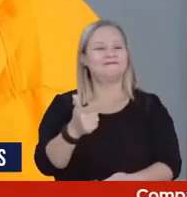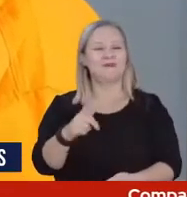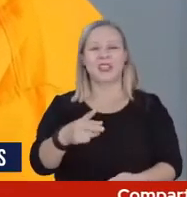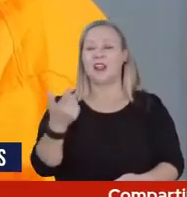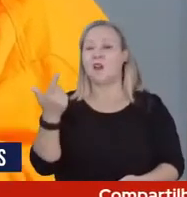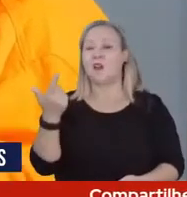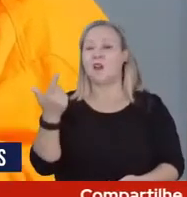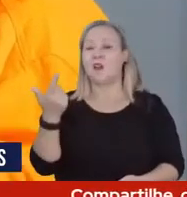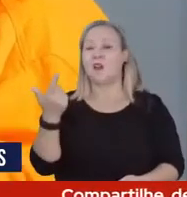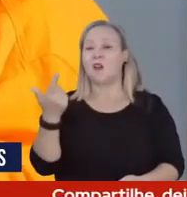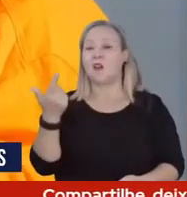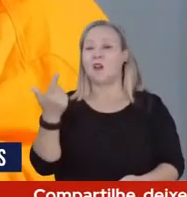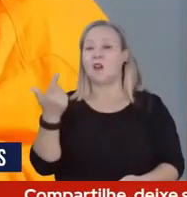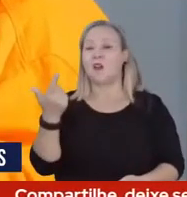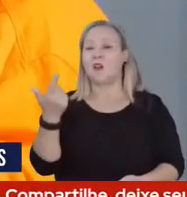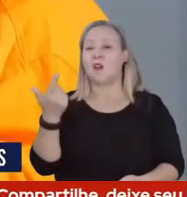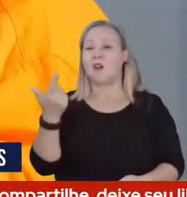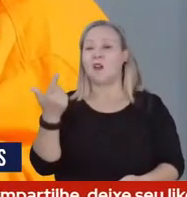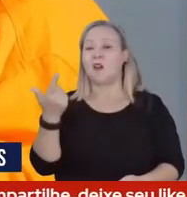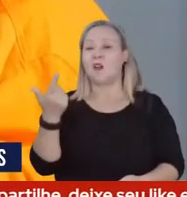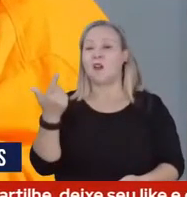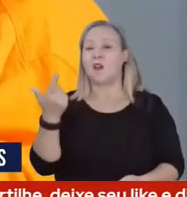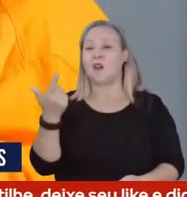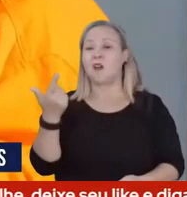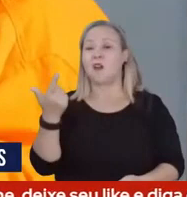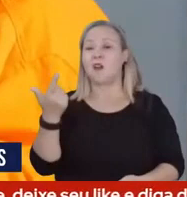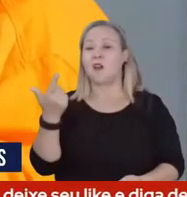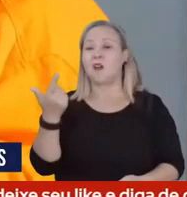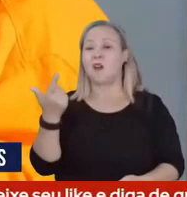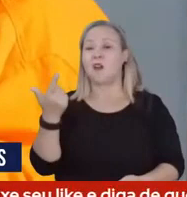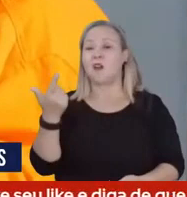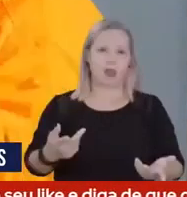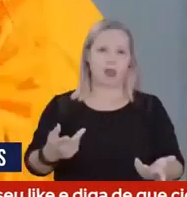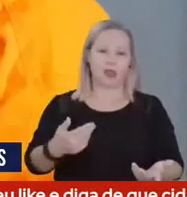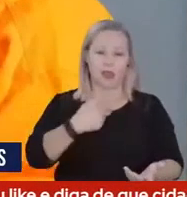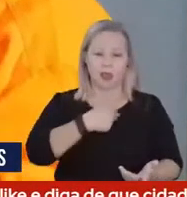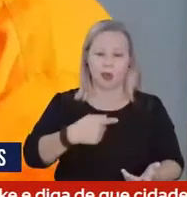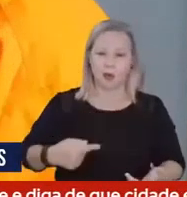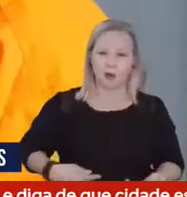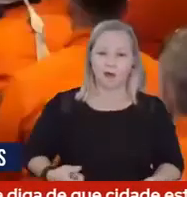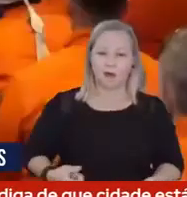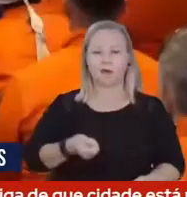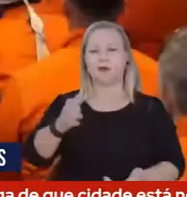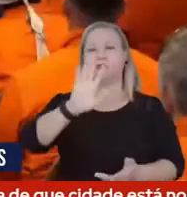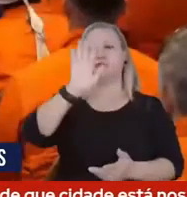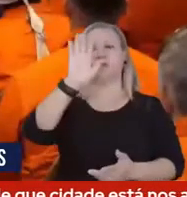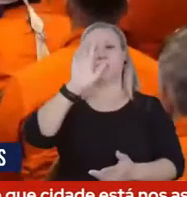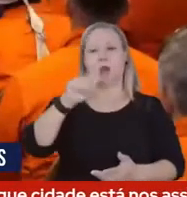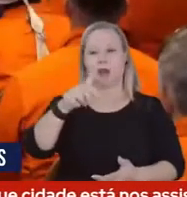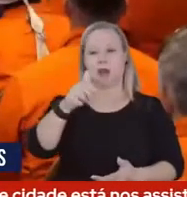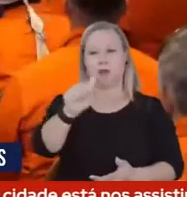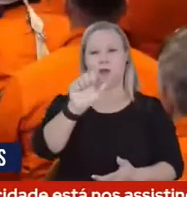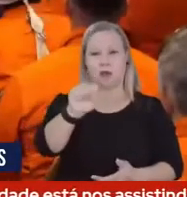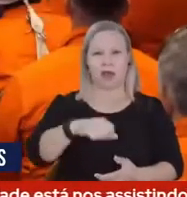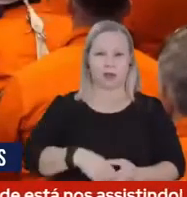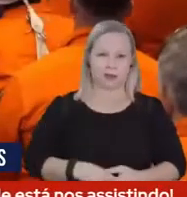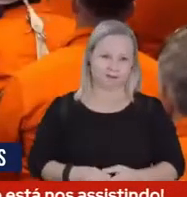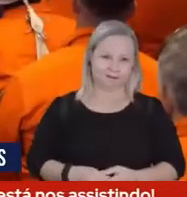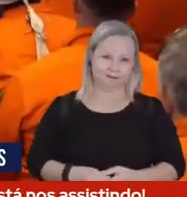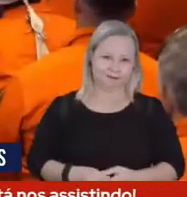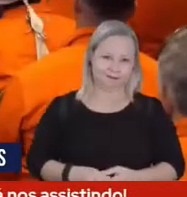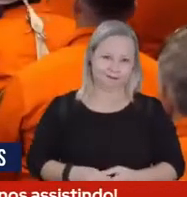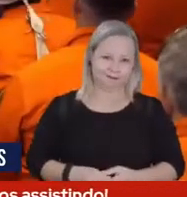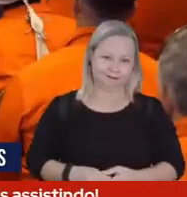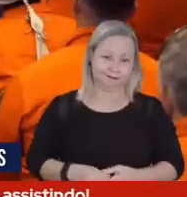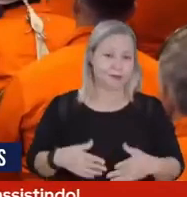dá acesso. Gás de cozinha hoje de 13 quilos não faz parte, presidente, da mesa do